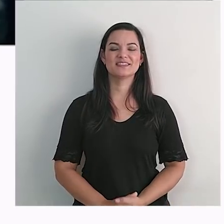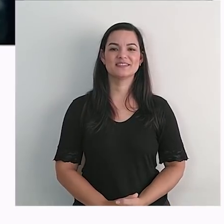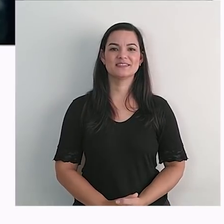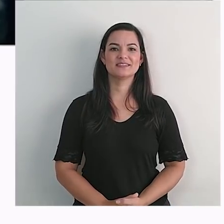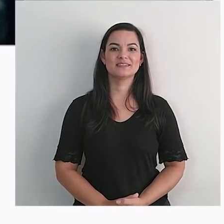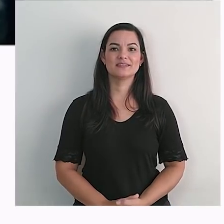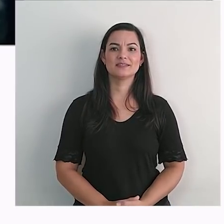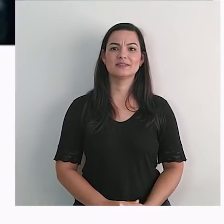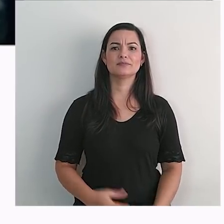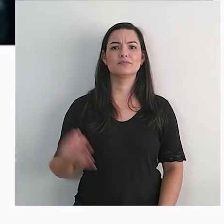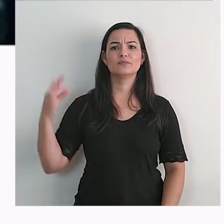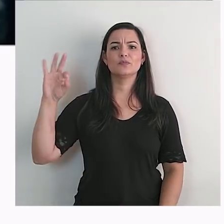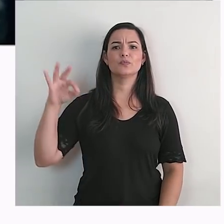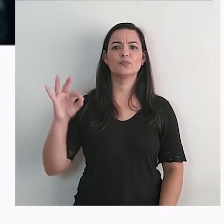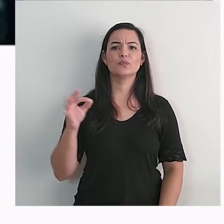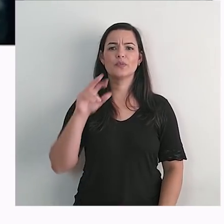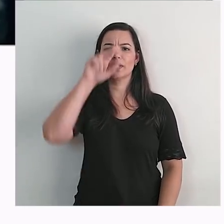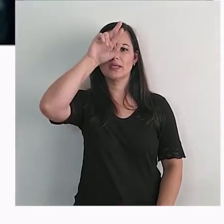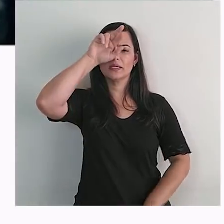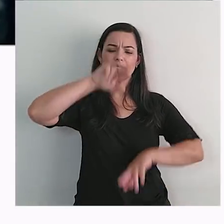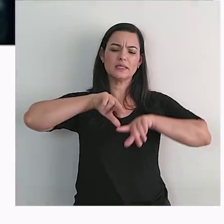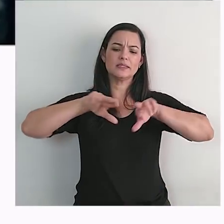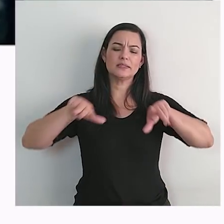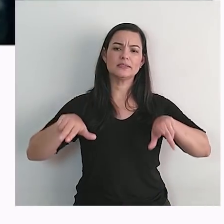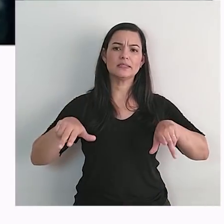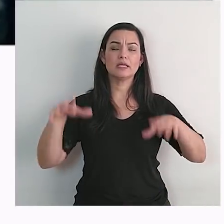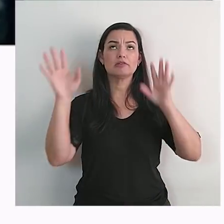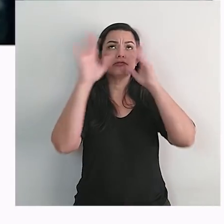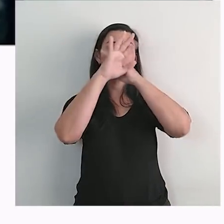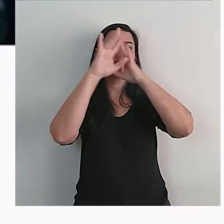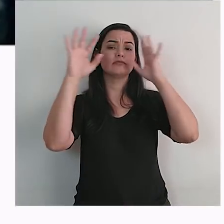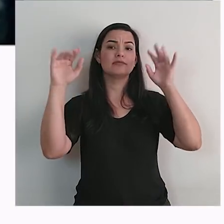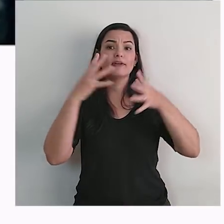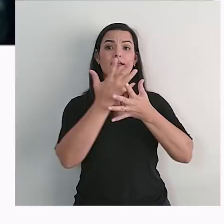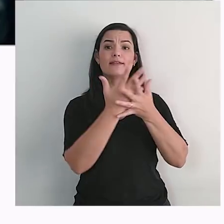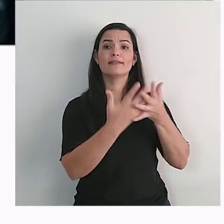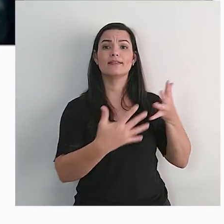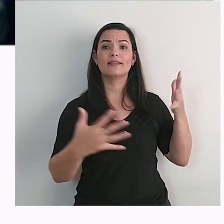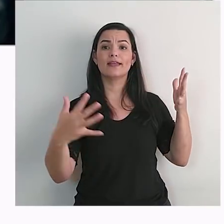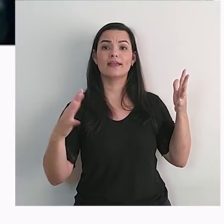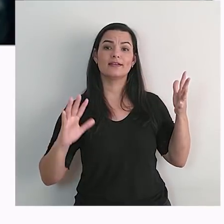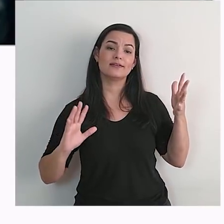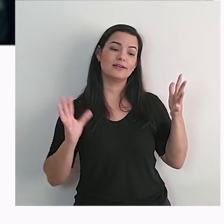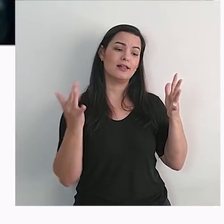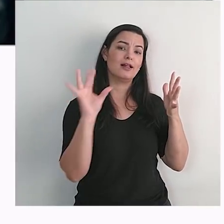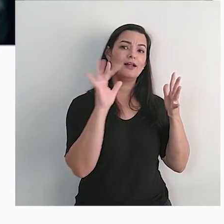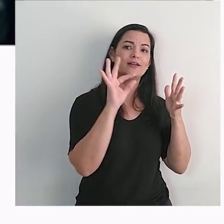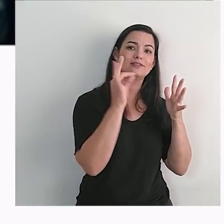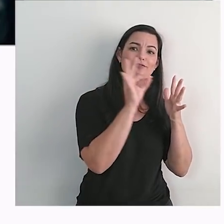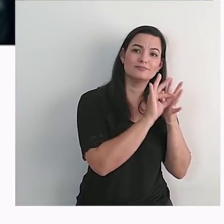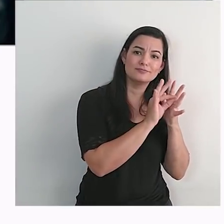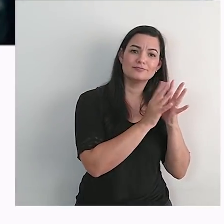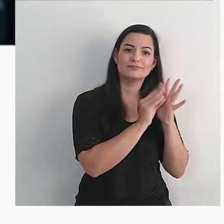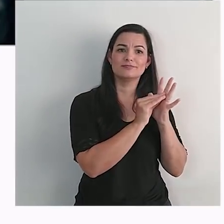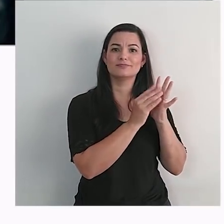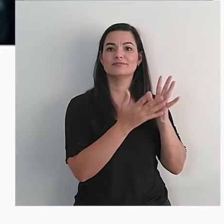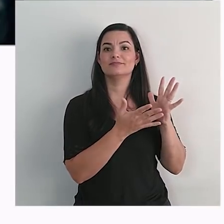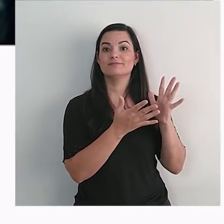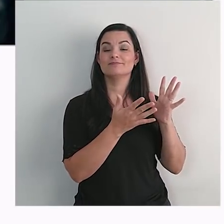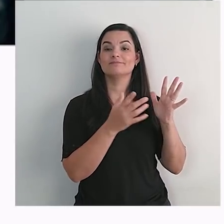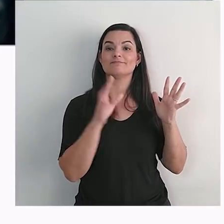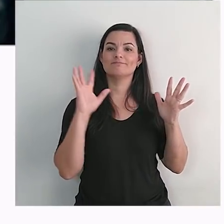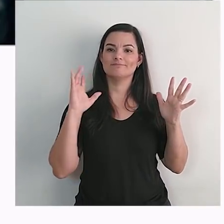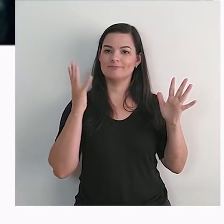2. Um inseto desavisado parou na teia da aranha e virou um belo